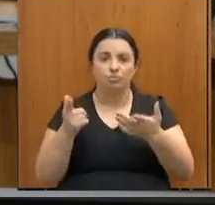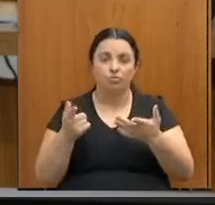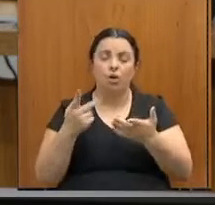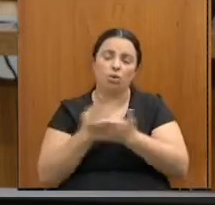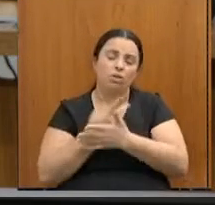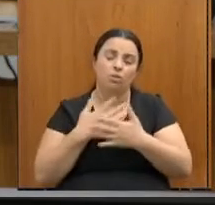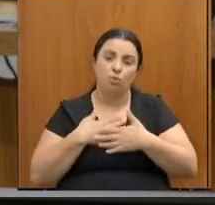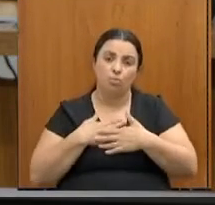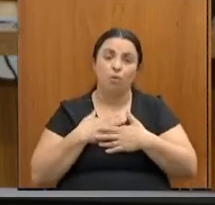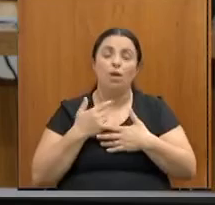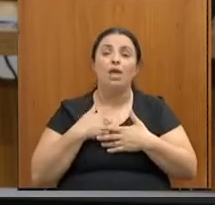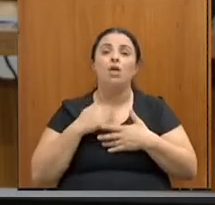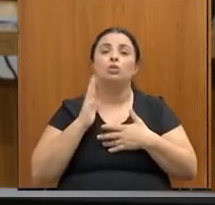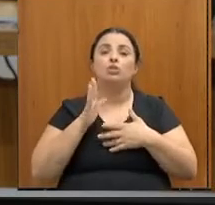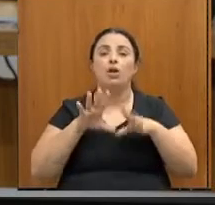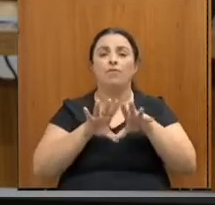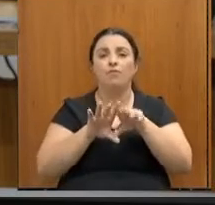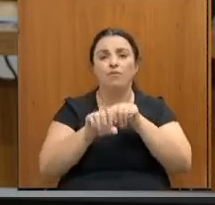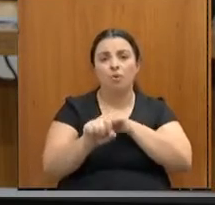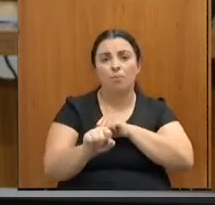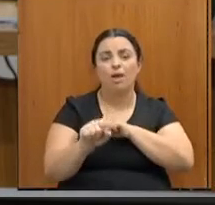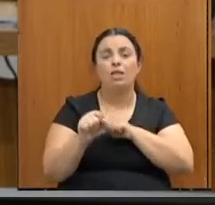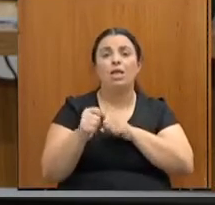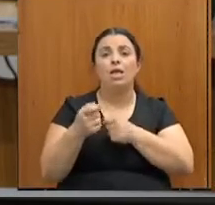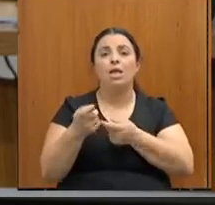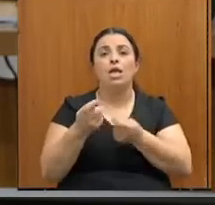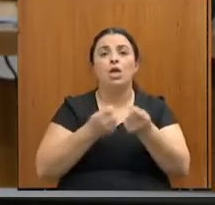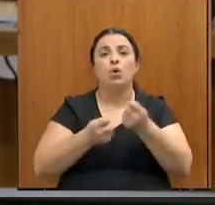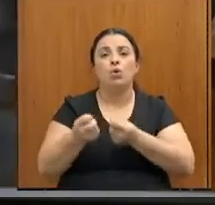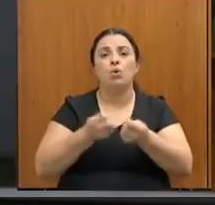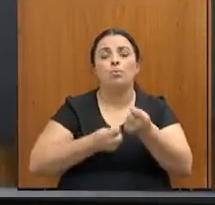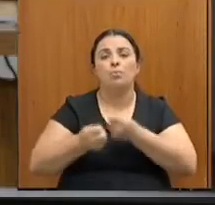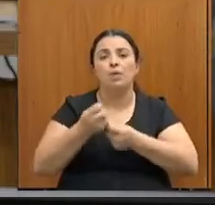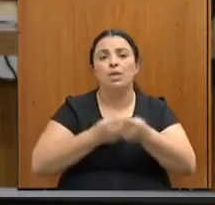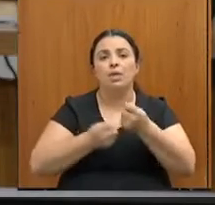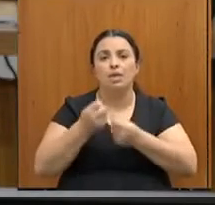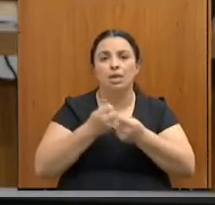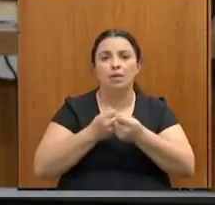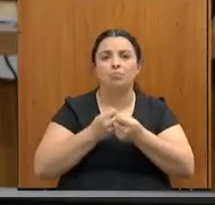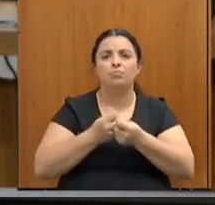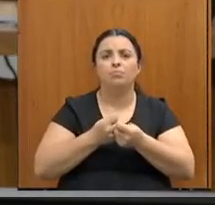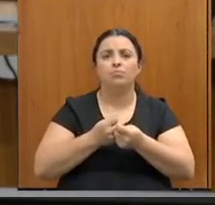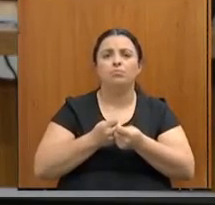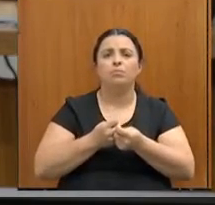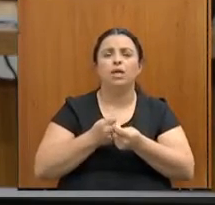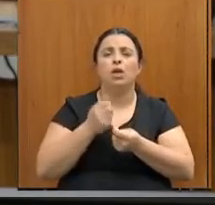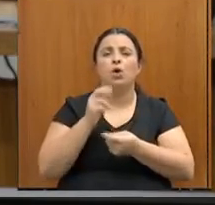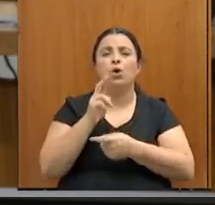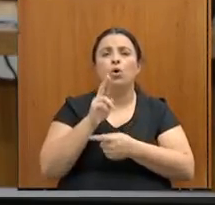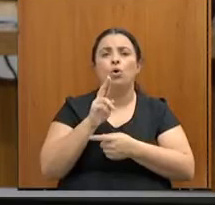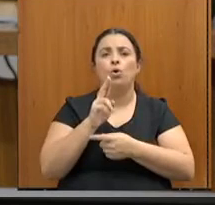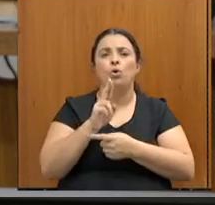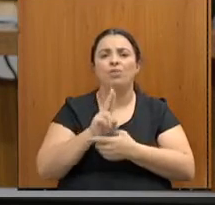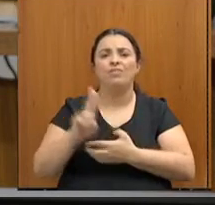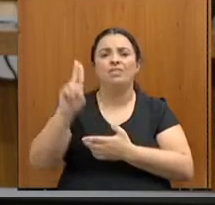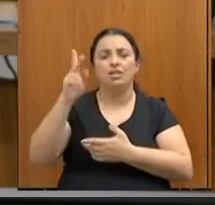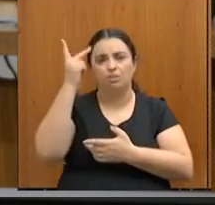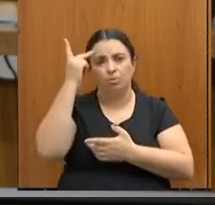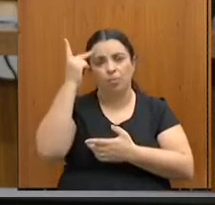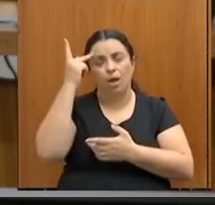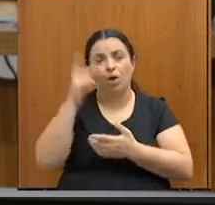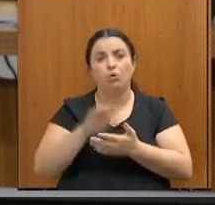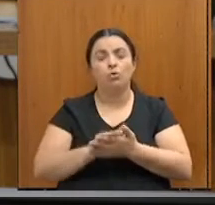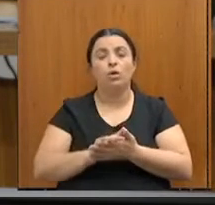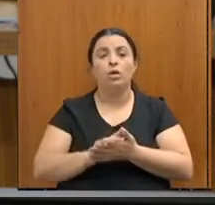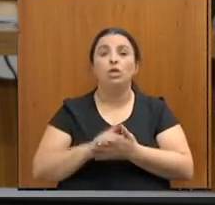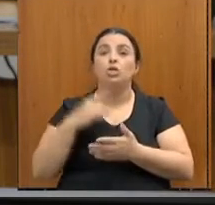em economia e em direito e economia pela Universidade de São Paulo direito pela pontifícia Universidade